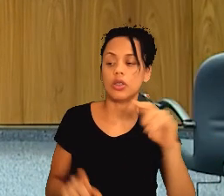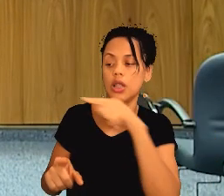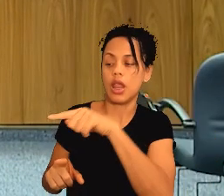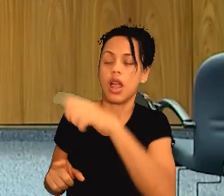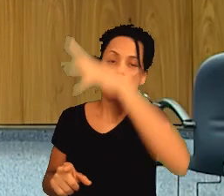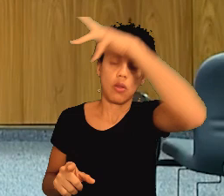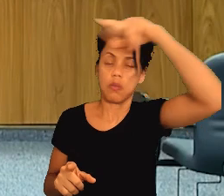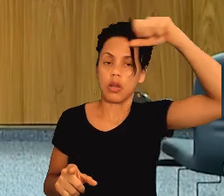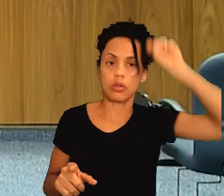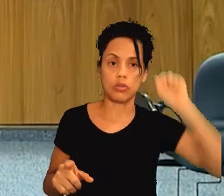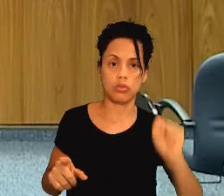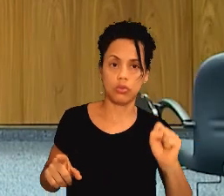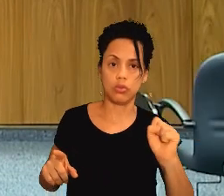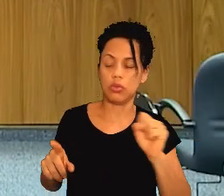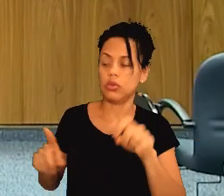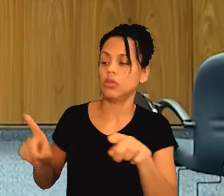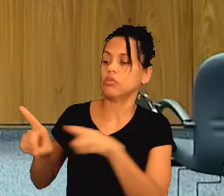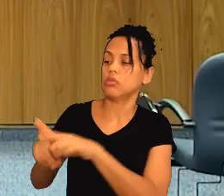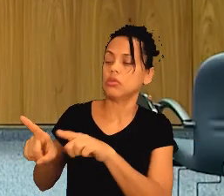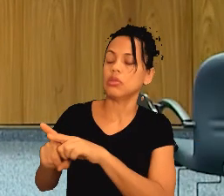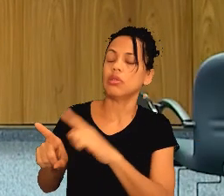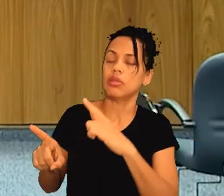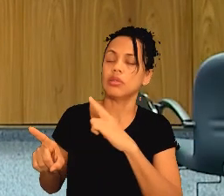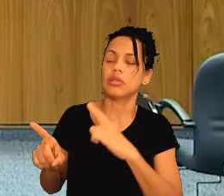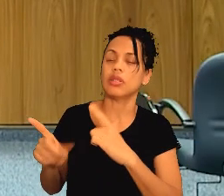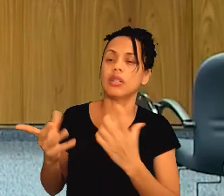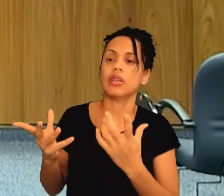disse, é bastante